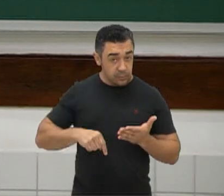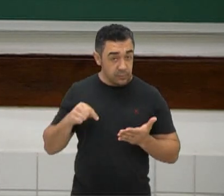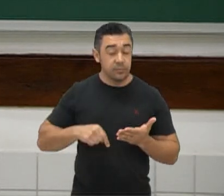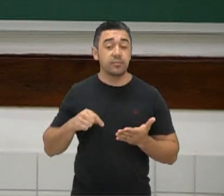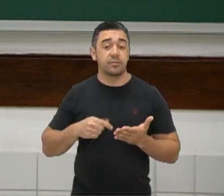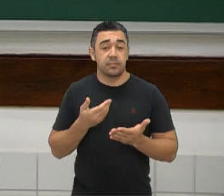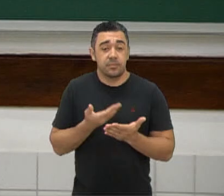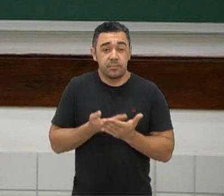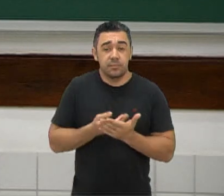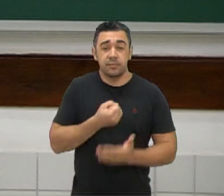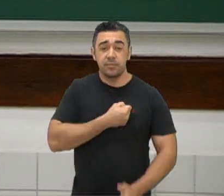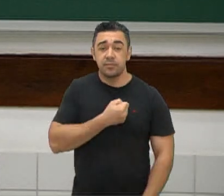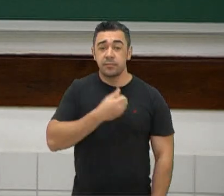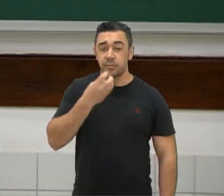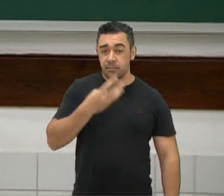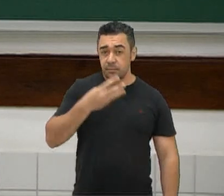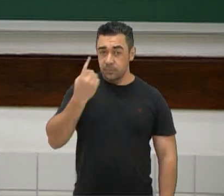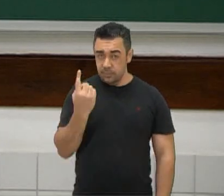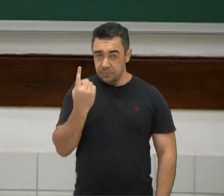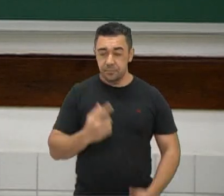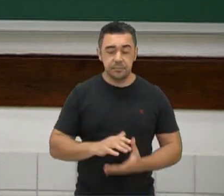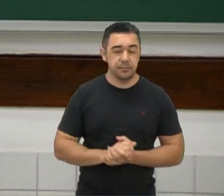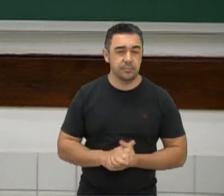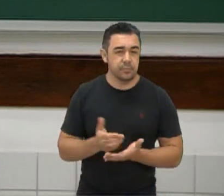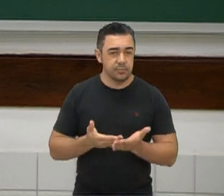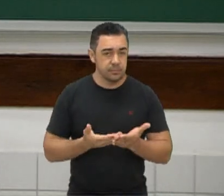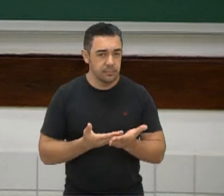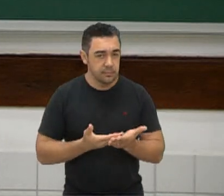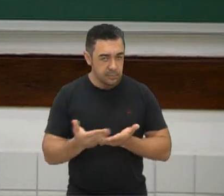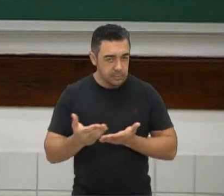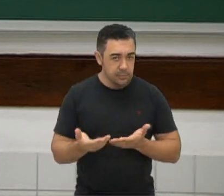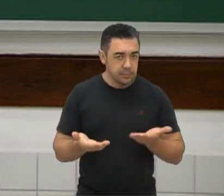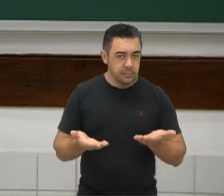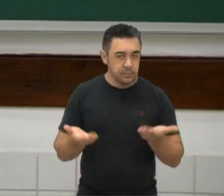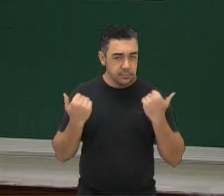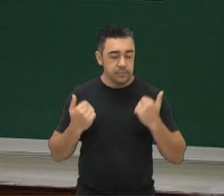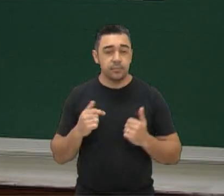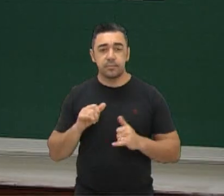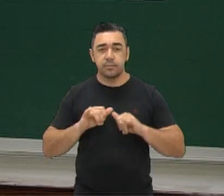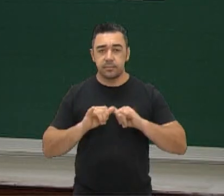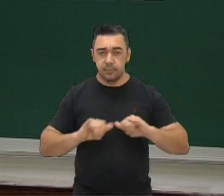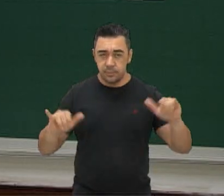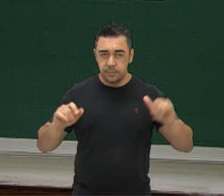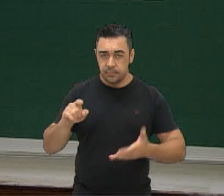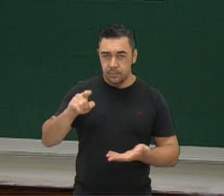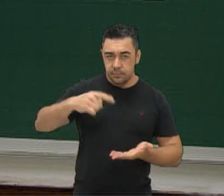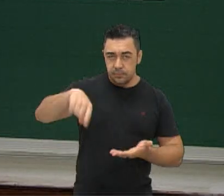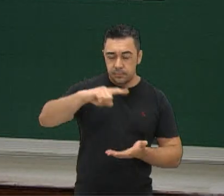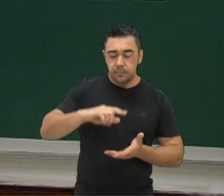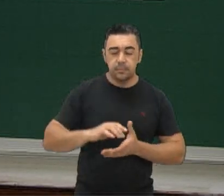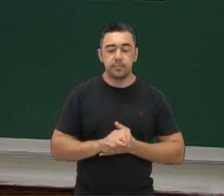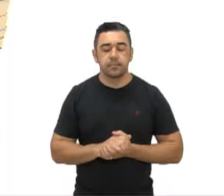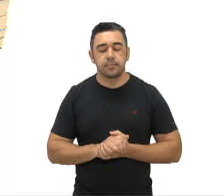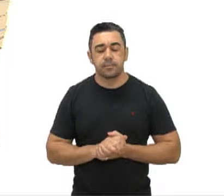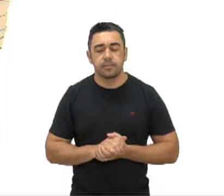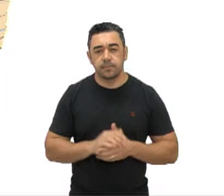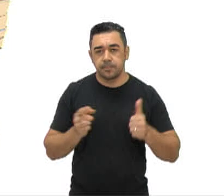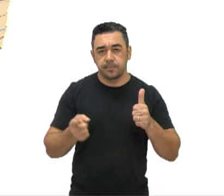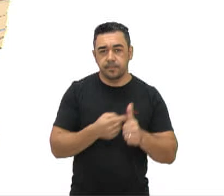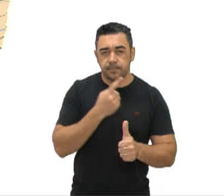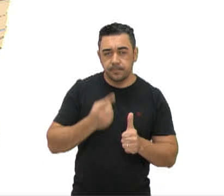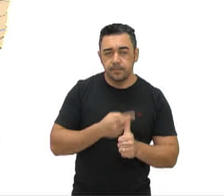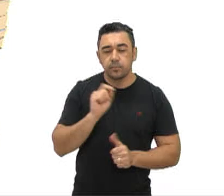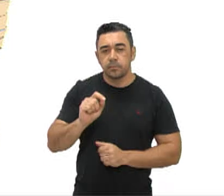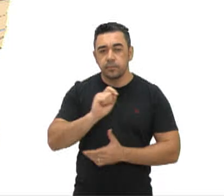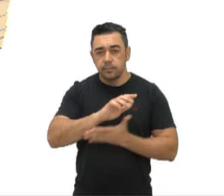número 31. Antes de mais que nada, vamos aos nossos lembretes da aula, né? Primeiro,